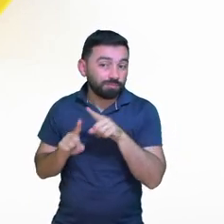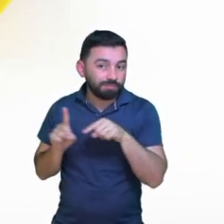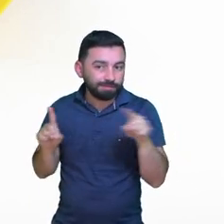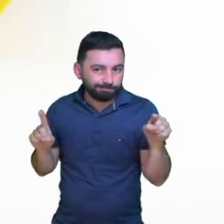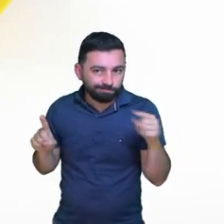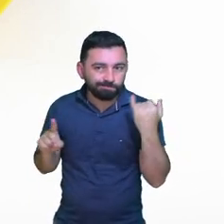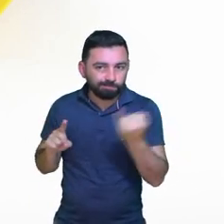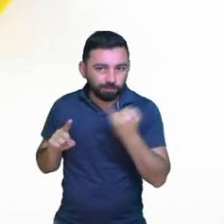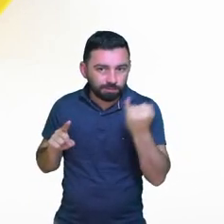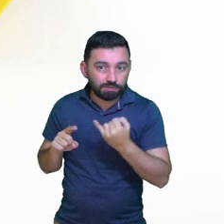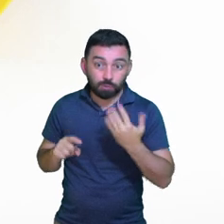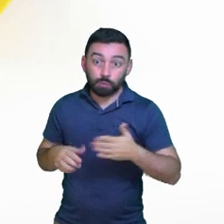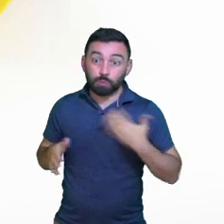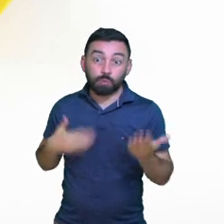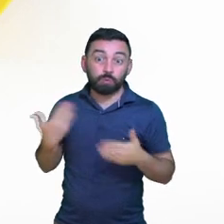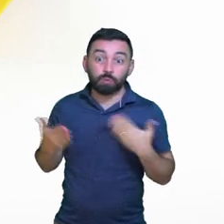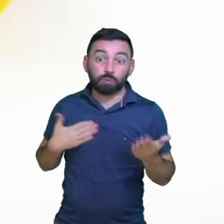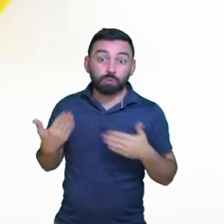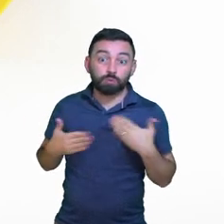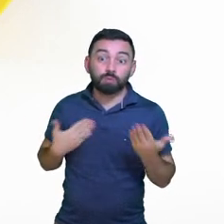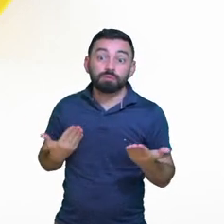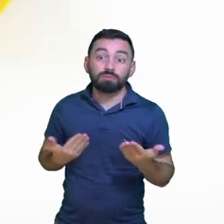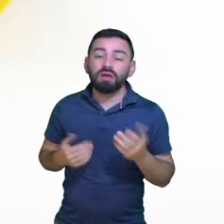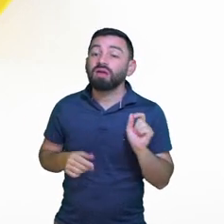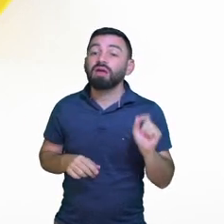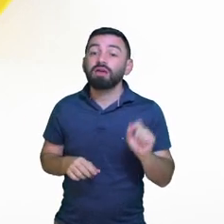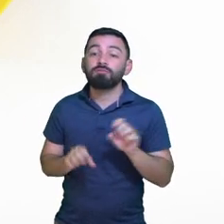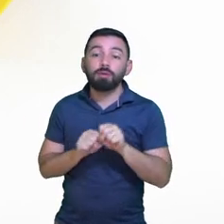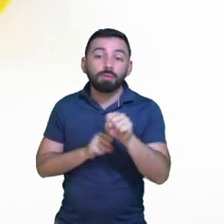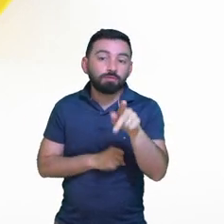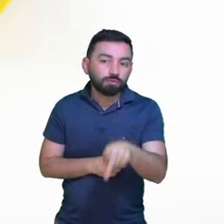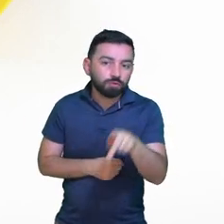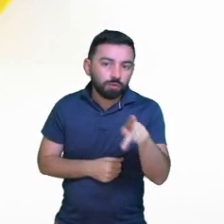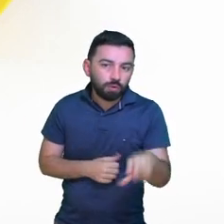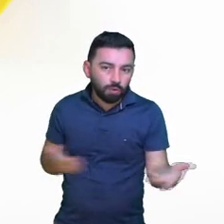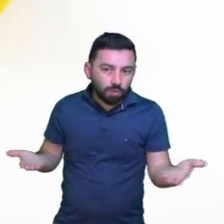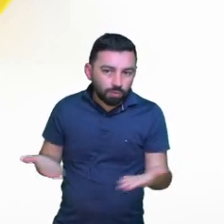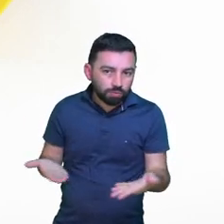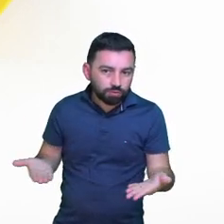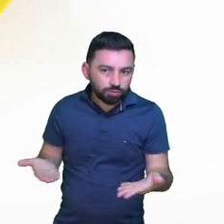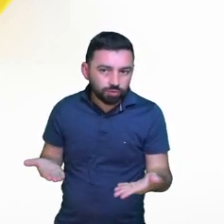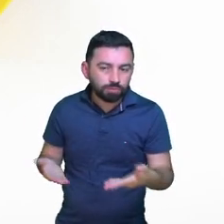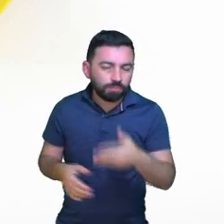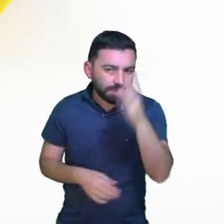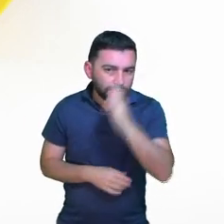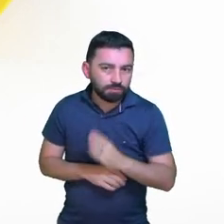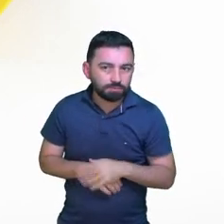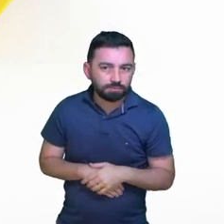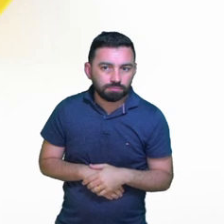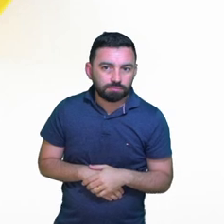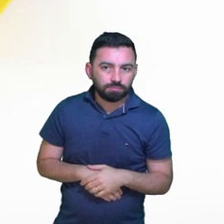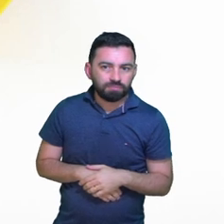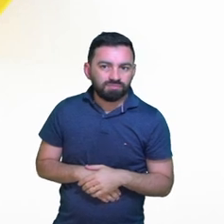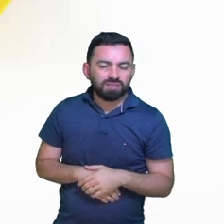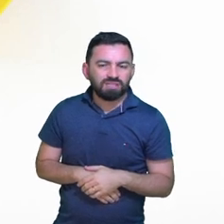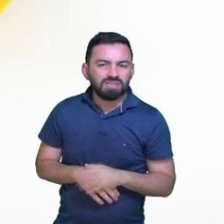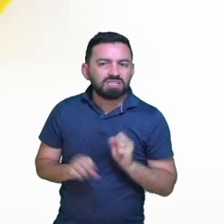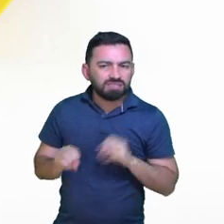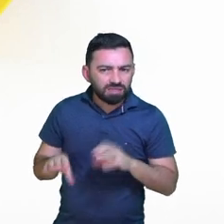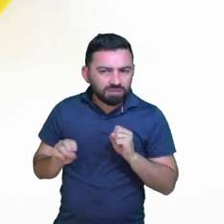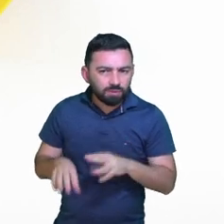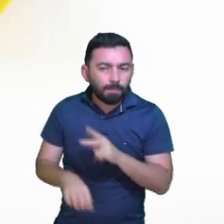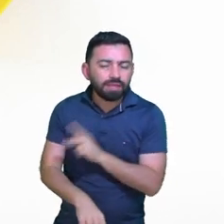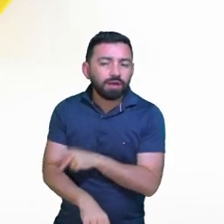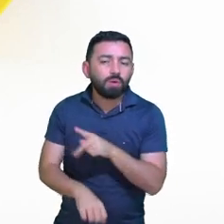muito assustador quem é que forma professor hoje na nossa no nosso país licenciado ou pedagogo